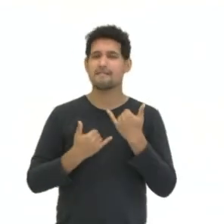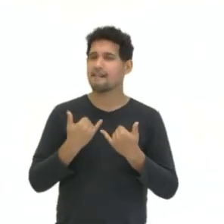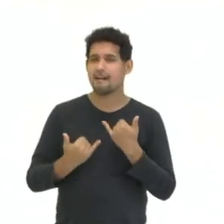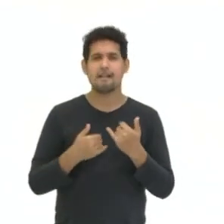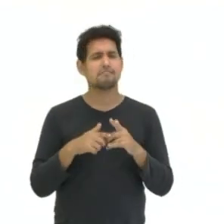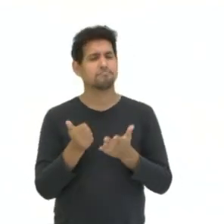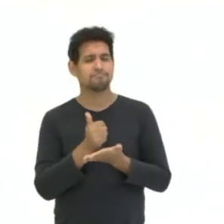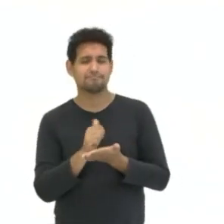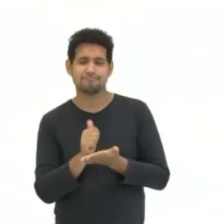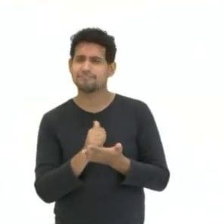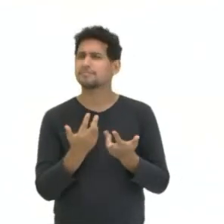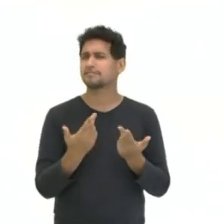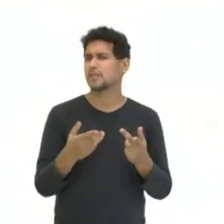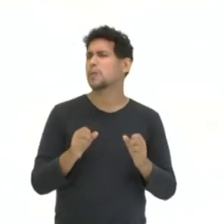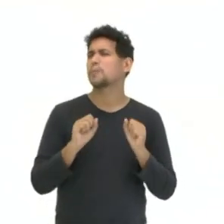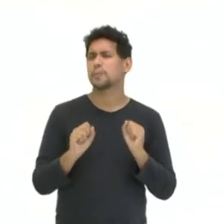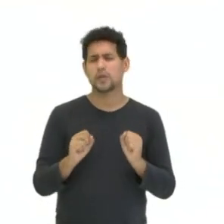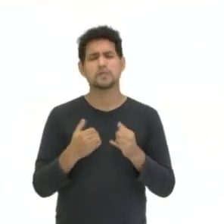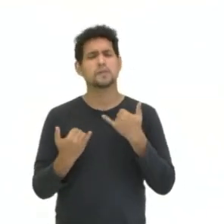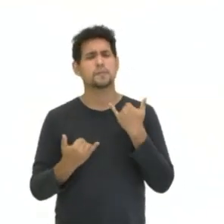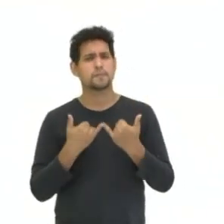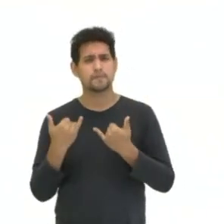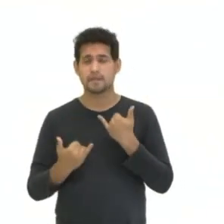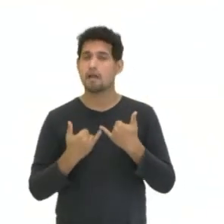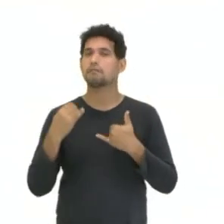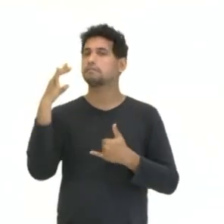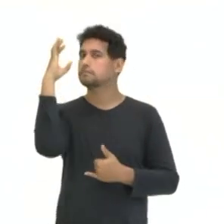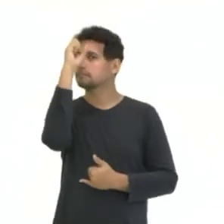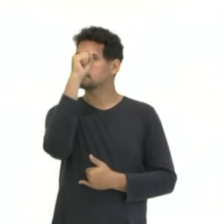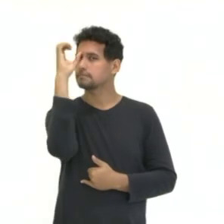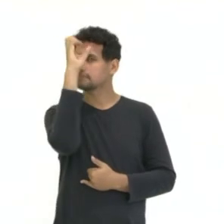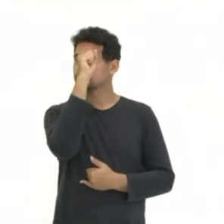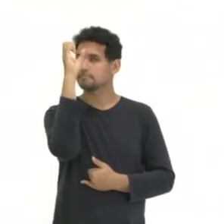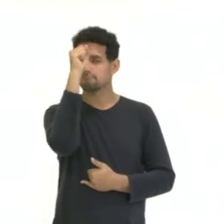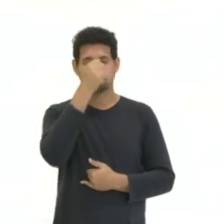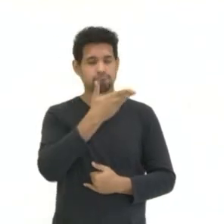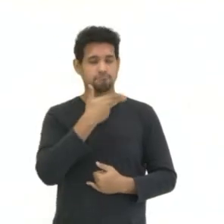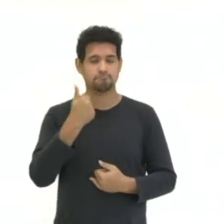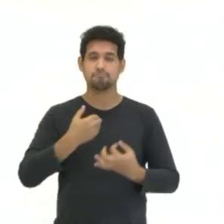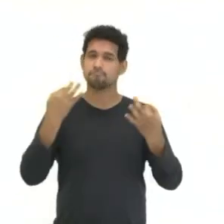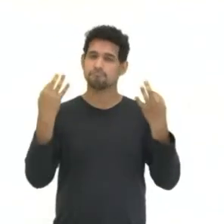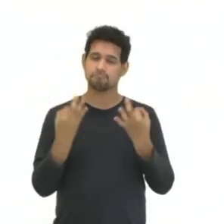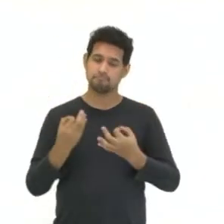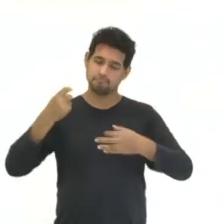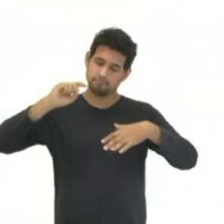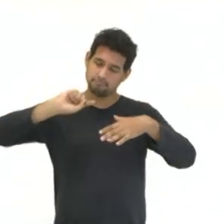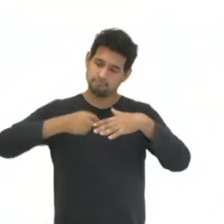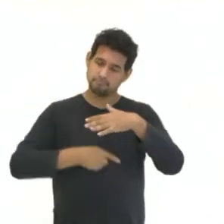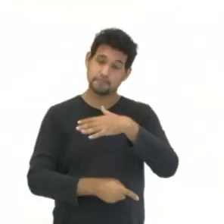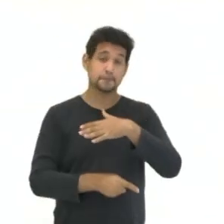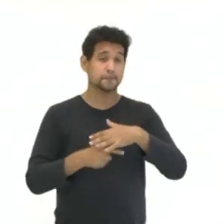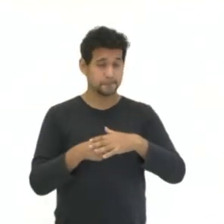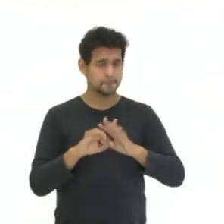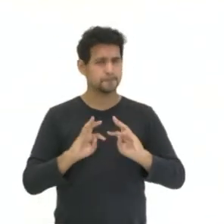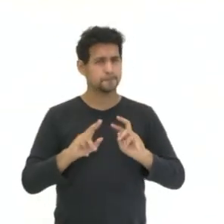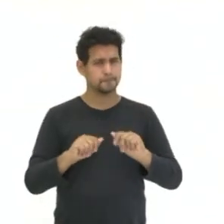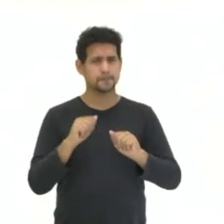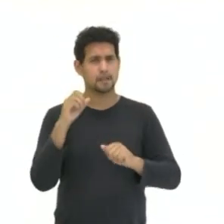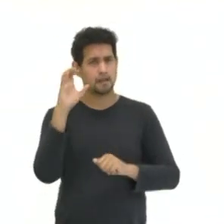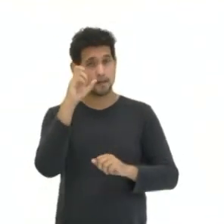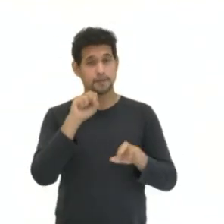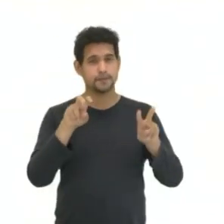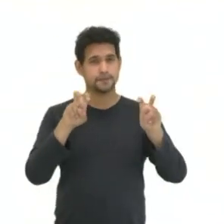ali bastante, e brincando você vai poder aperfeiçoar, aprofundar os seus conhecimentos